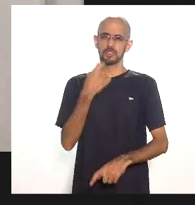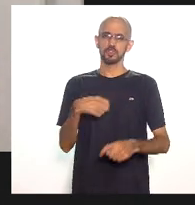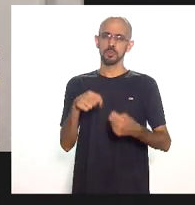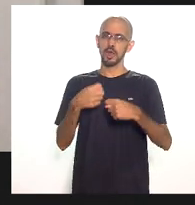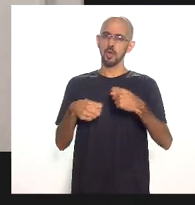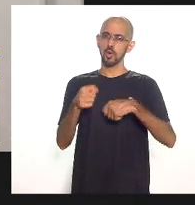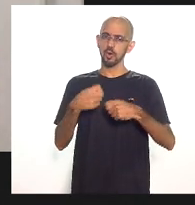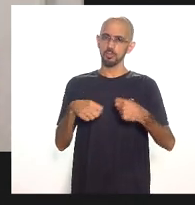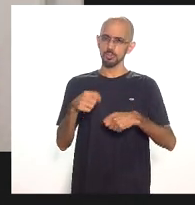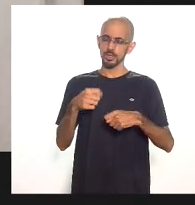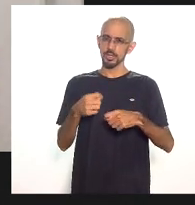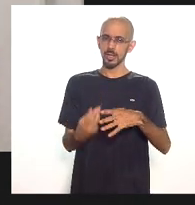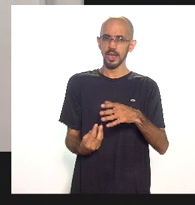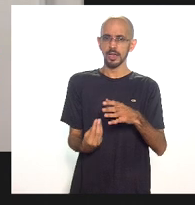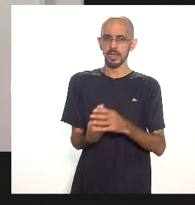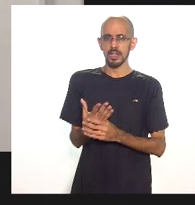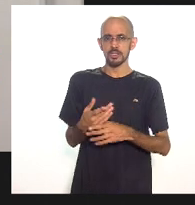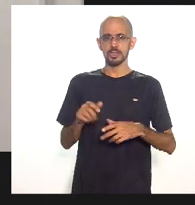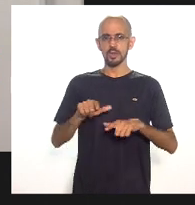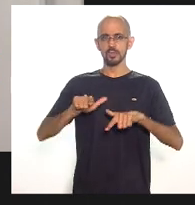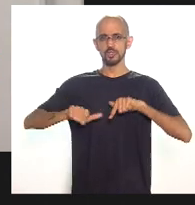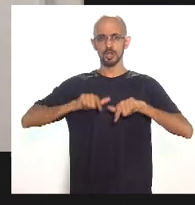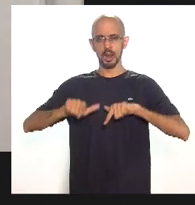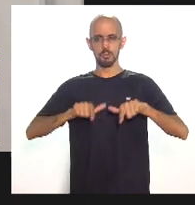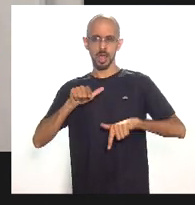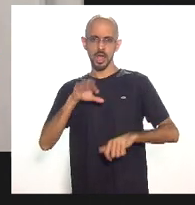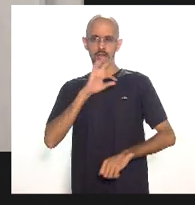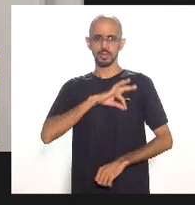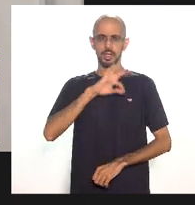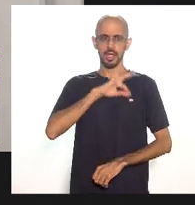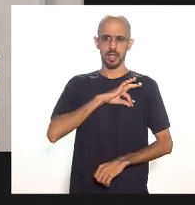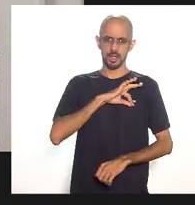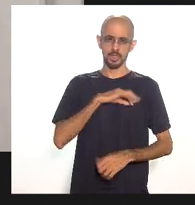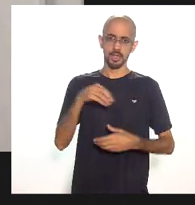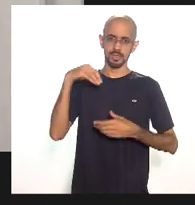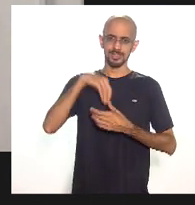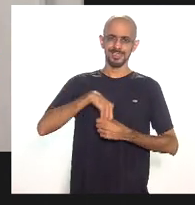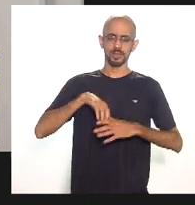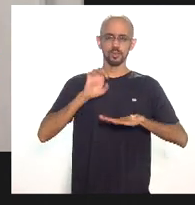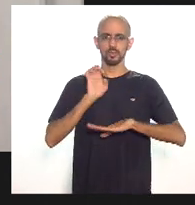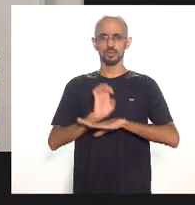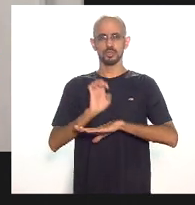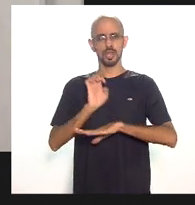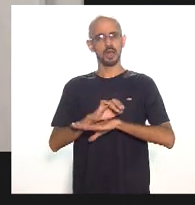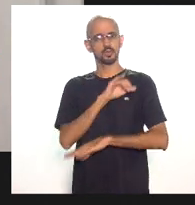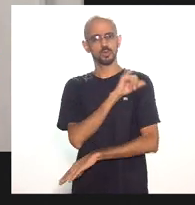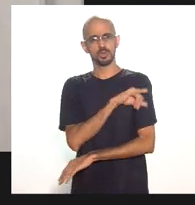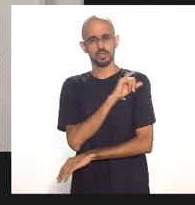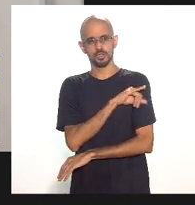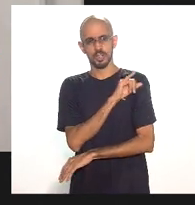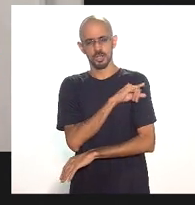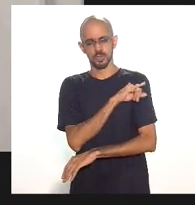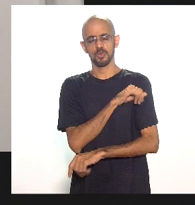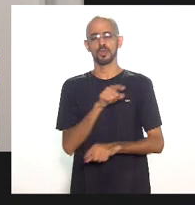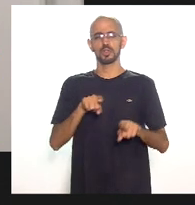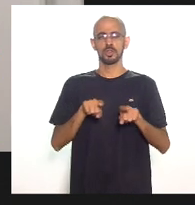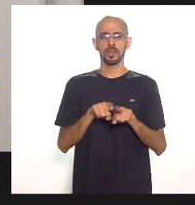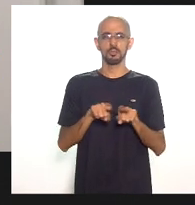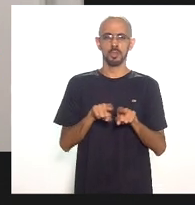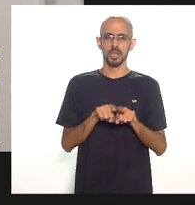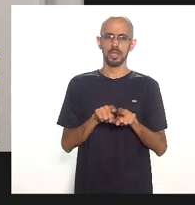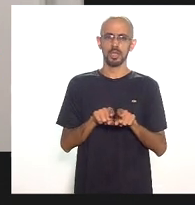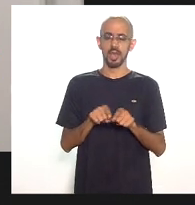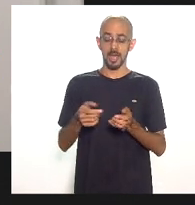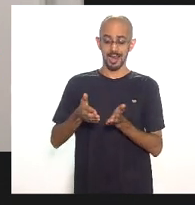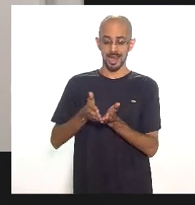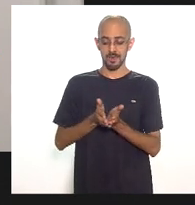a geração de trabalho e renda dentro do estado do Rio de Janeiro, e a